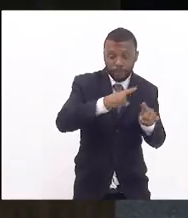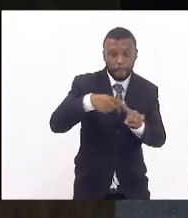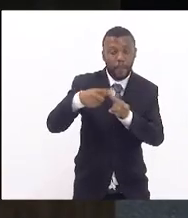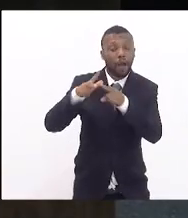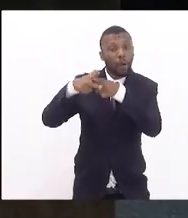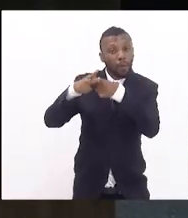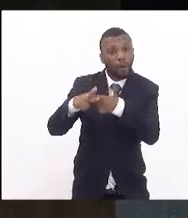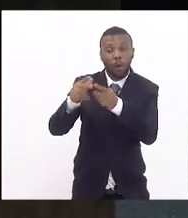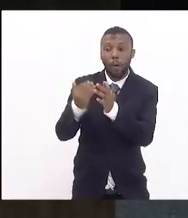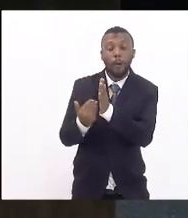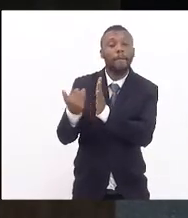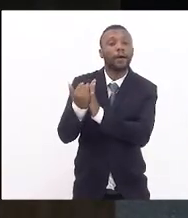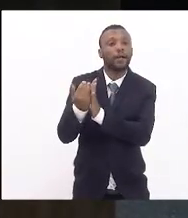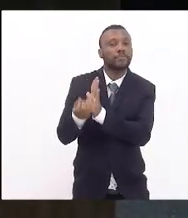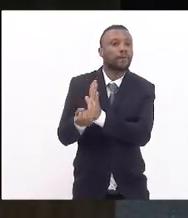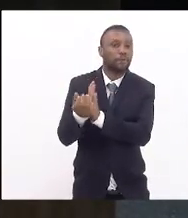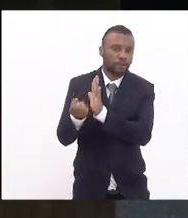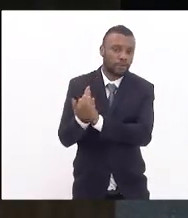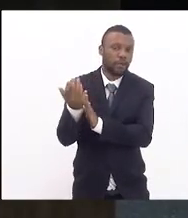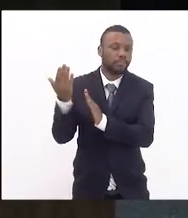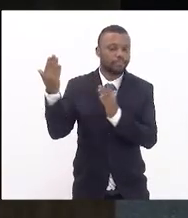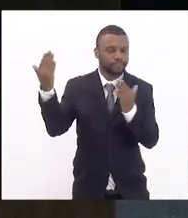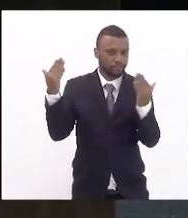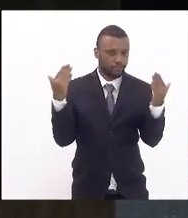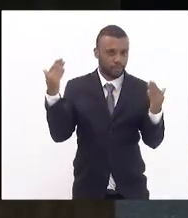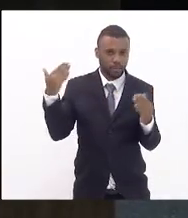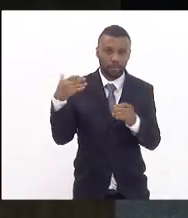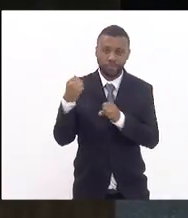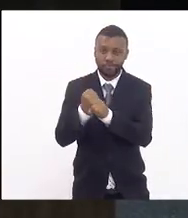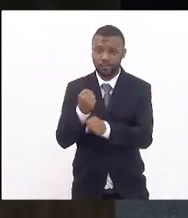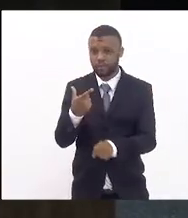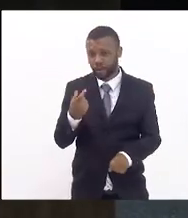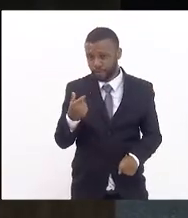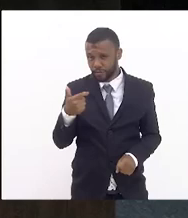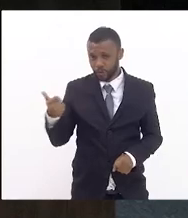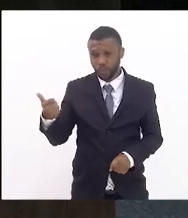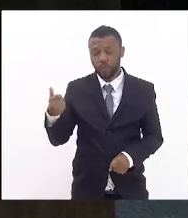produção. A diferença com 21 foi o efeito CPI,